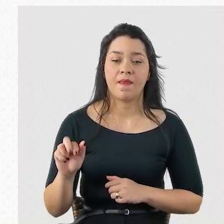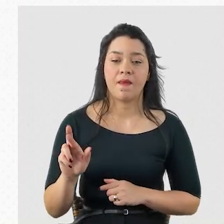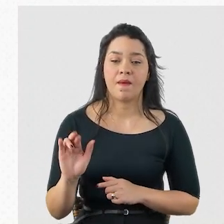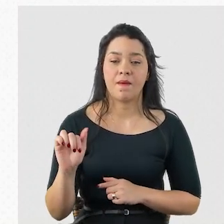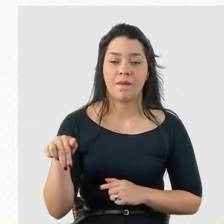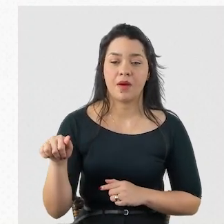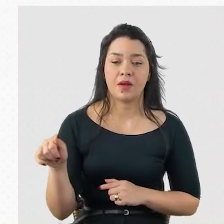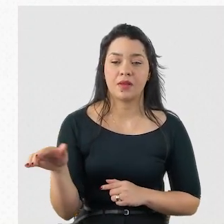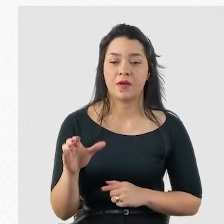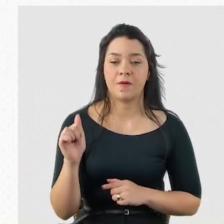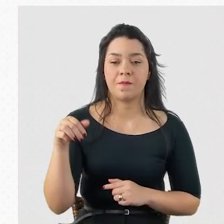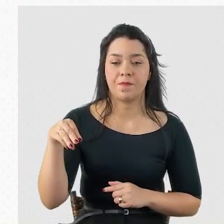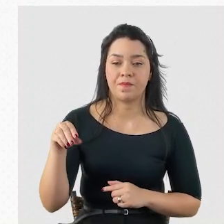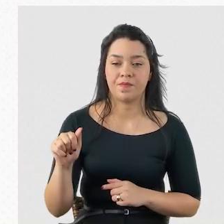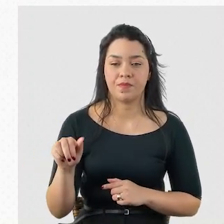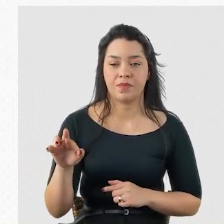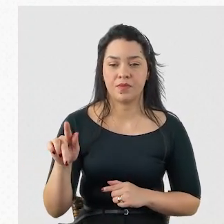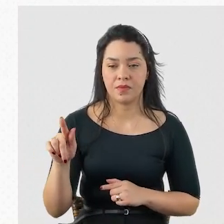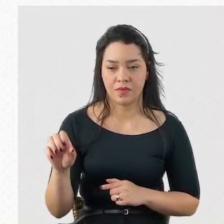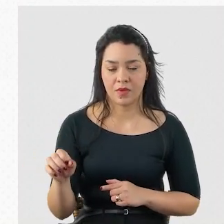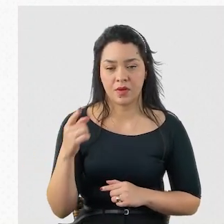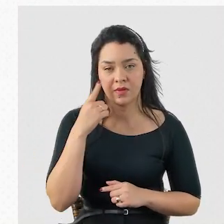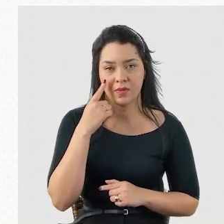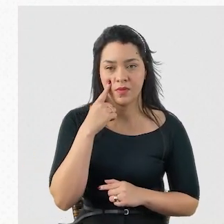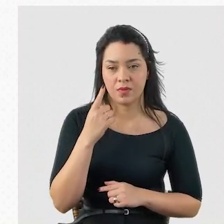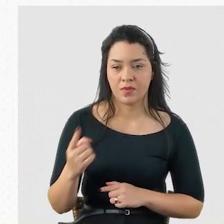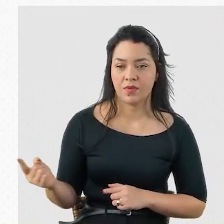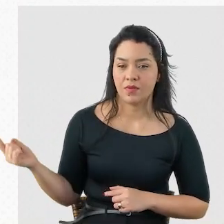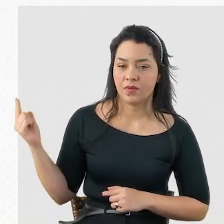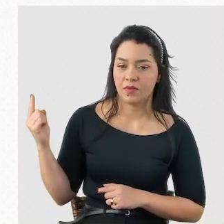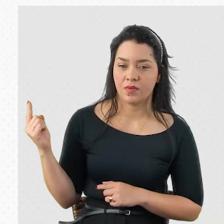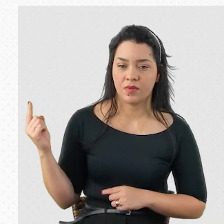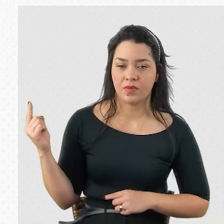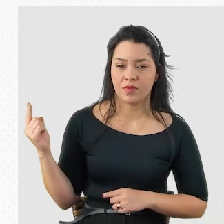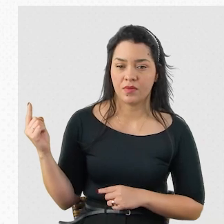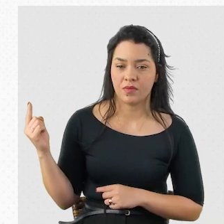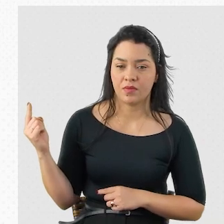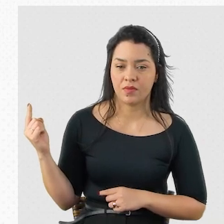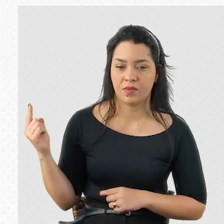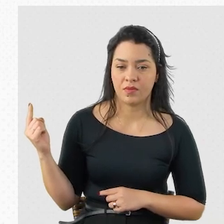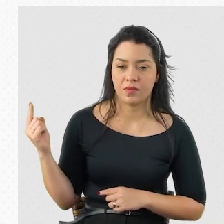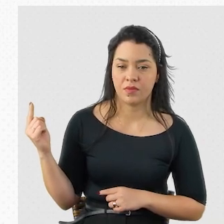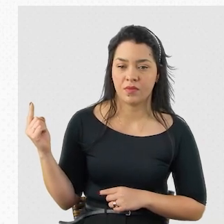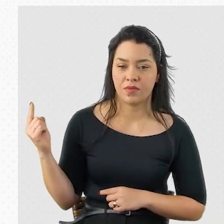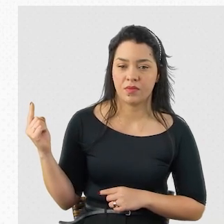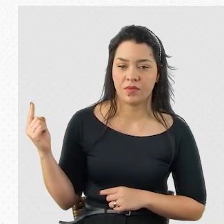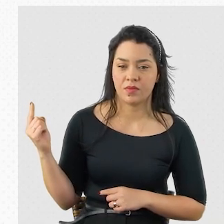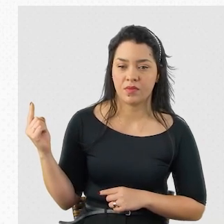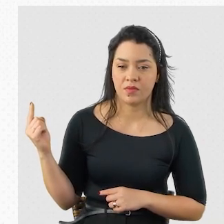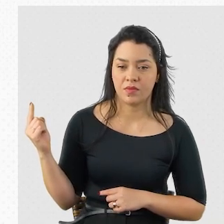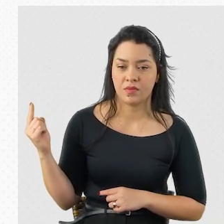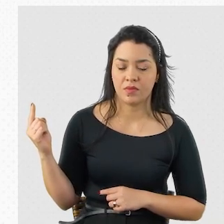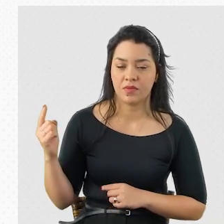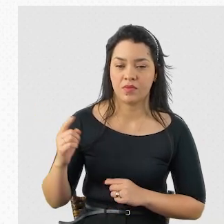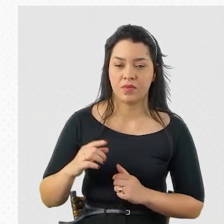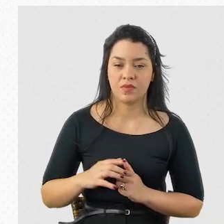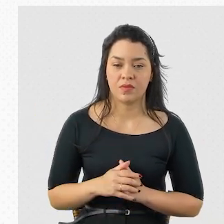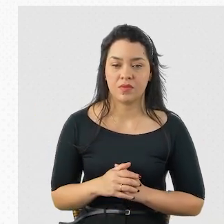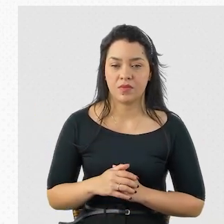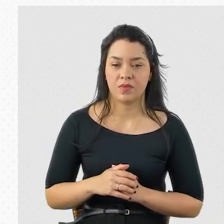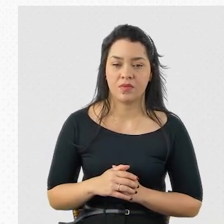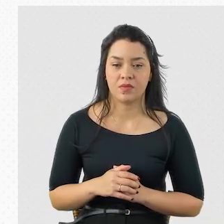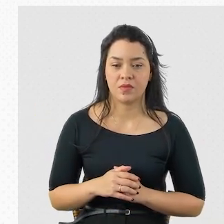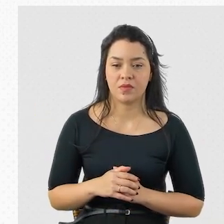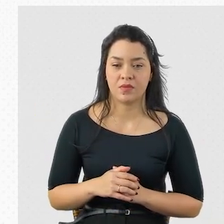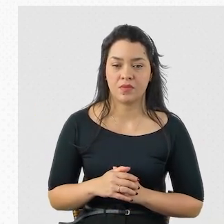ela trabalha temáticas relacionadas à cartografia e ao deslocamento, sendo um modo de pensar e repensar as